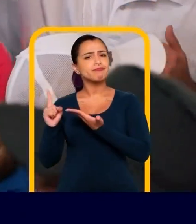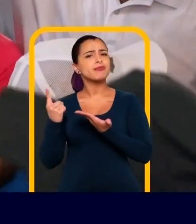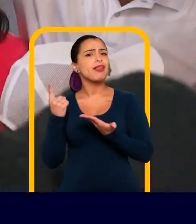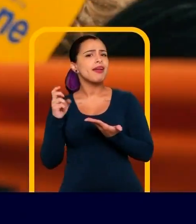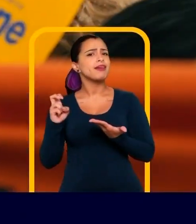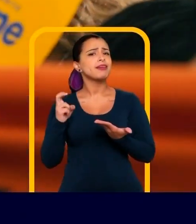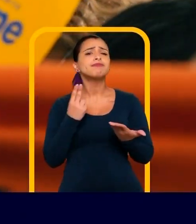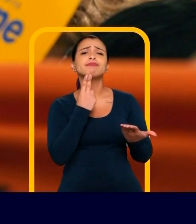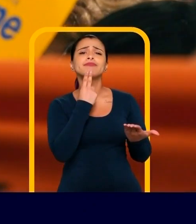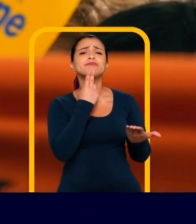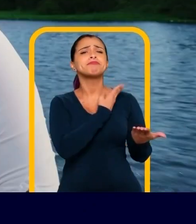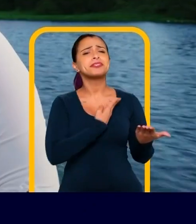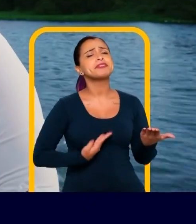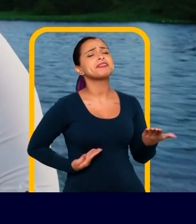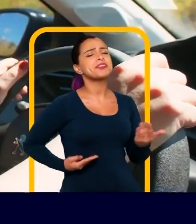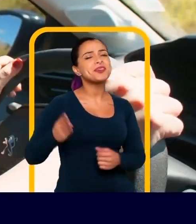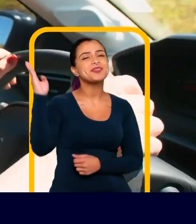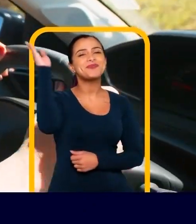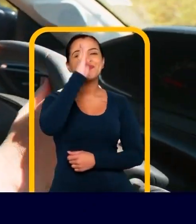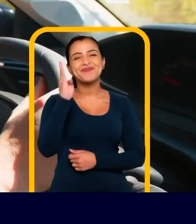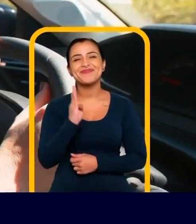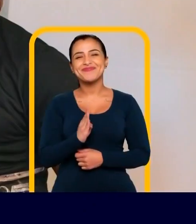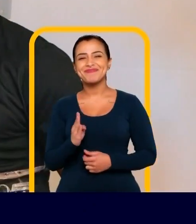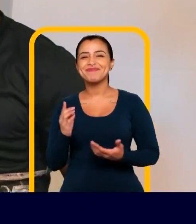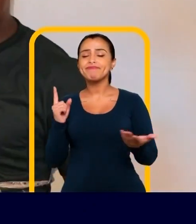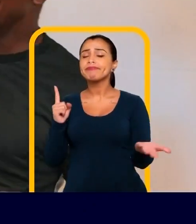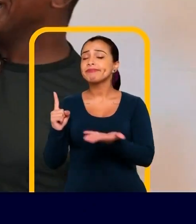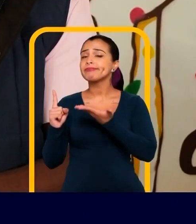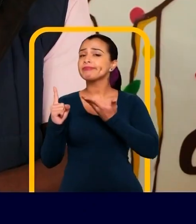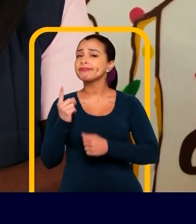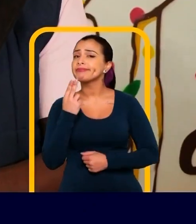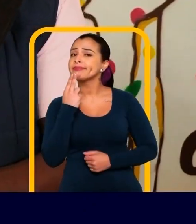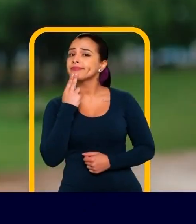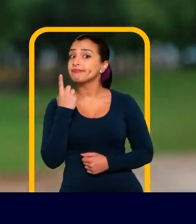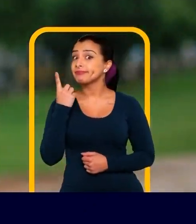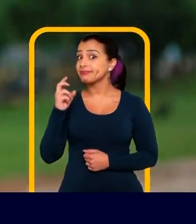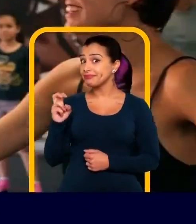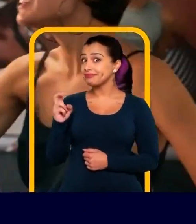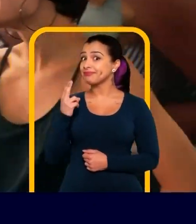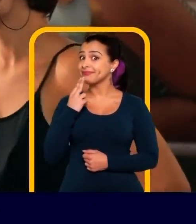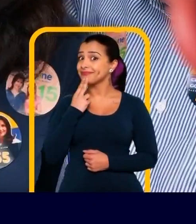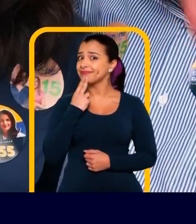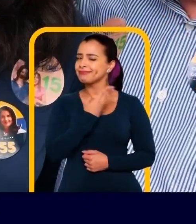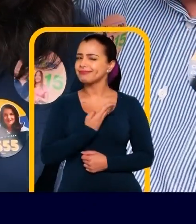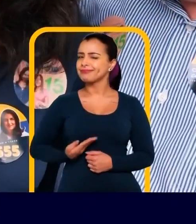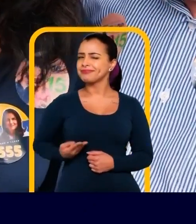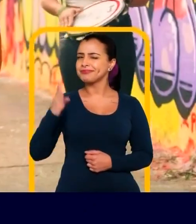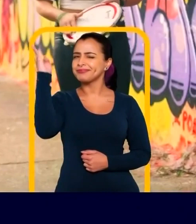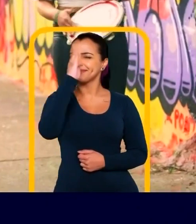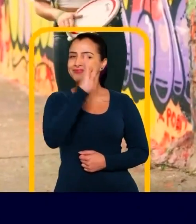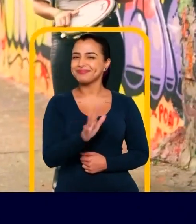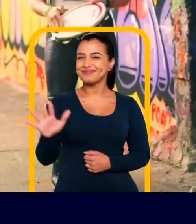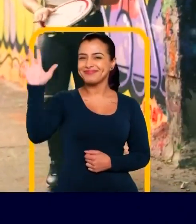Ela é quis, ela é Simone, presidente do Brasil. Ela é quis, ela é Simone, presidente